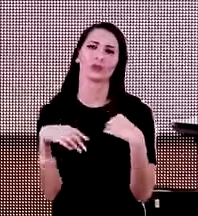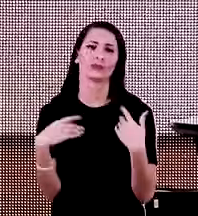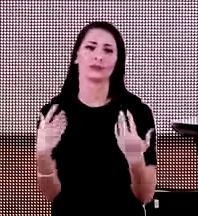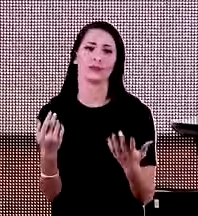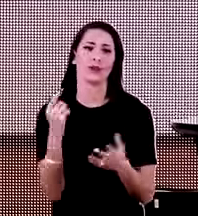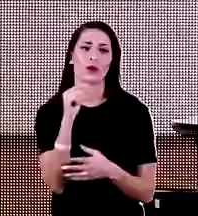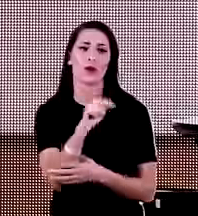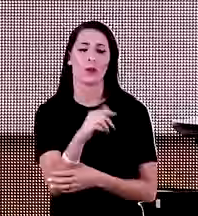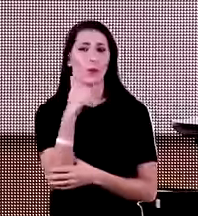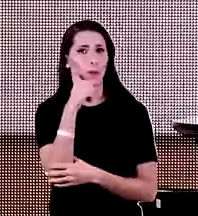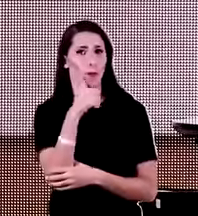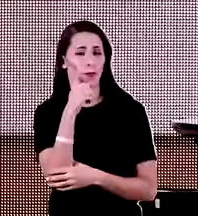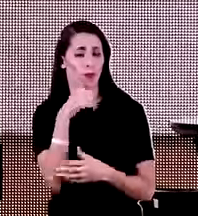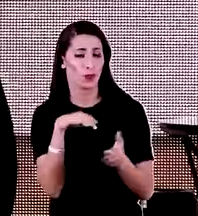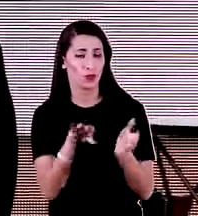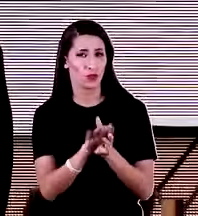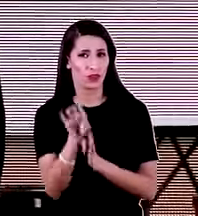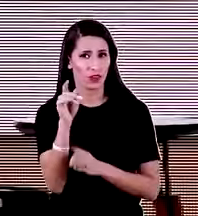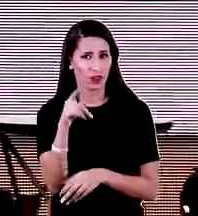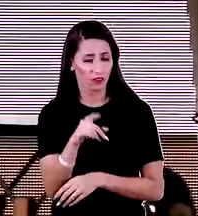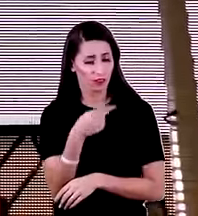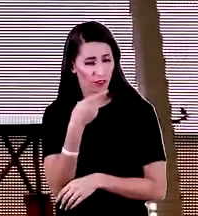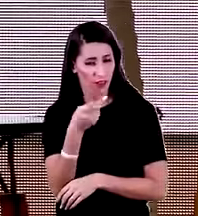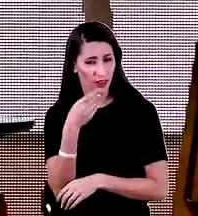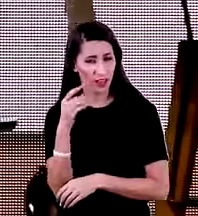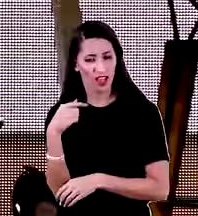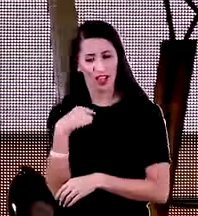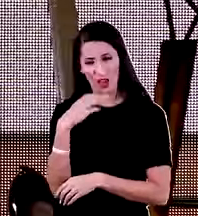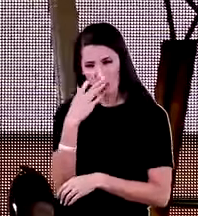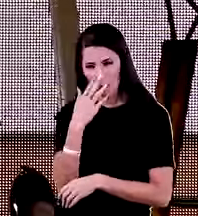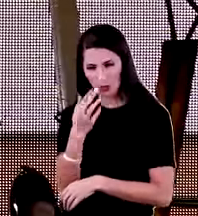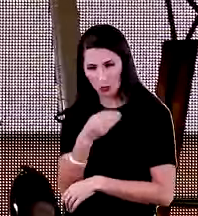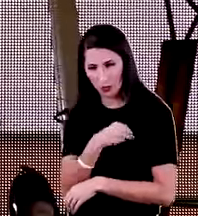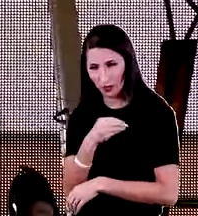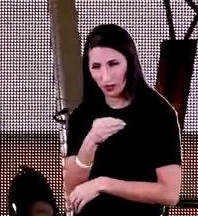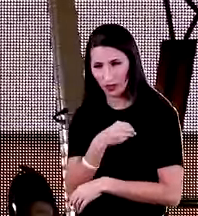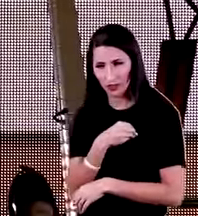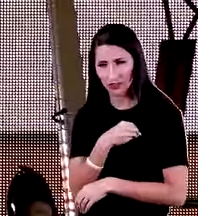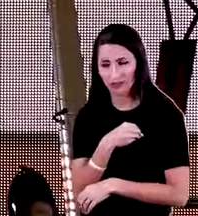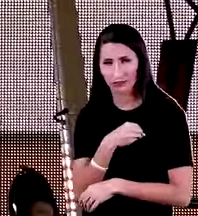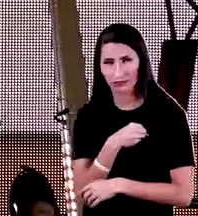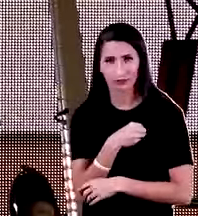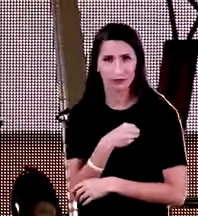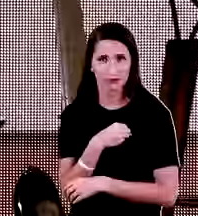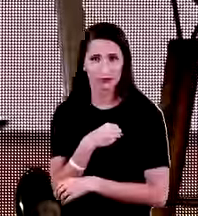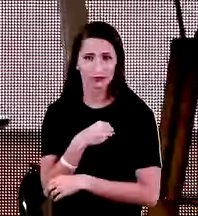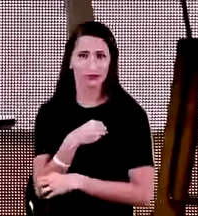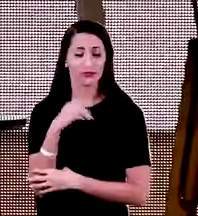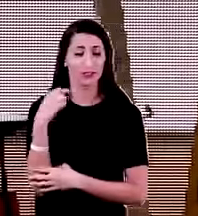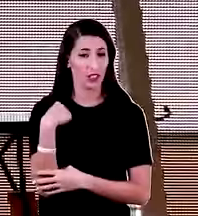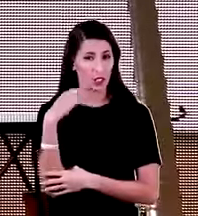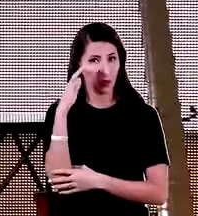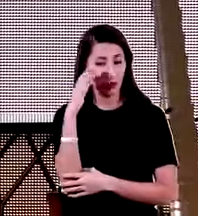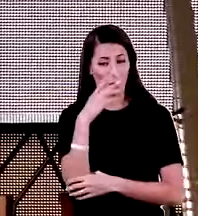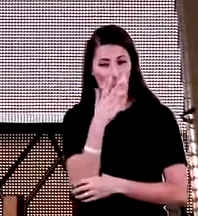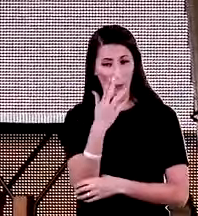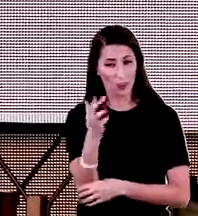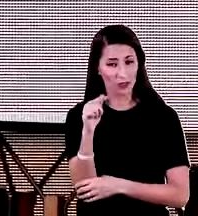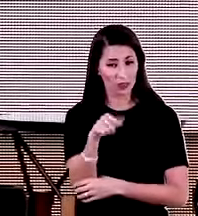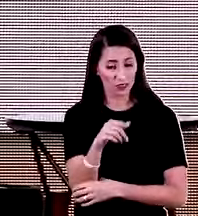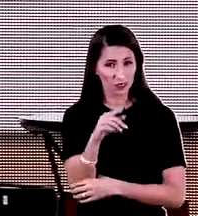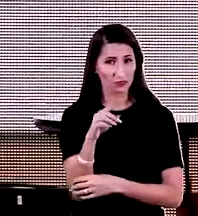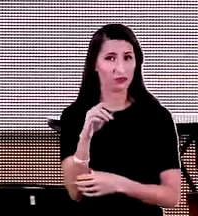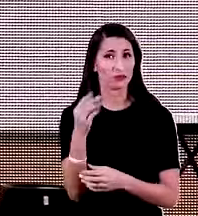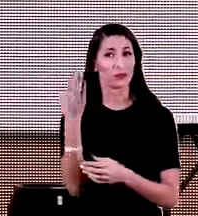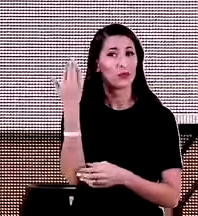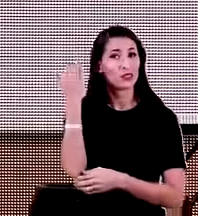pecado. Quem sabe isso aí não foi por causa daquilo. Não, o verdadeiro amigo entende a nossa humanidade e